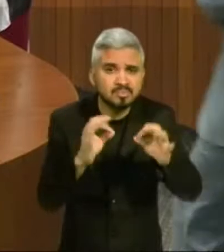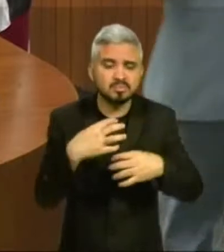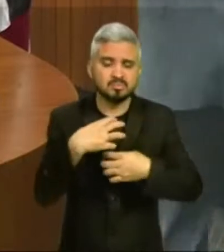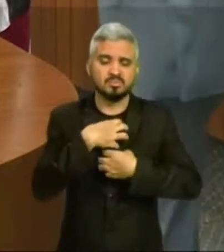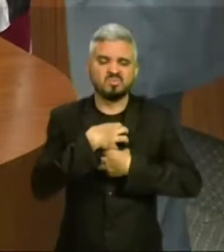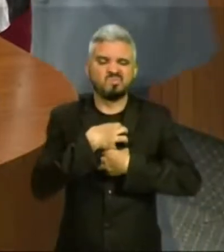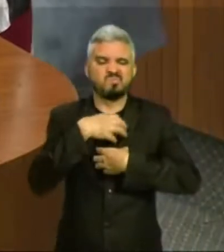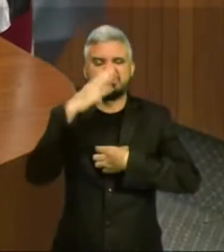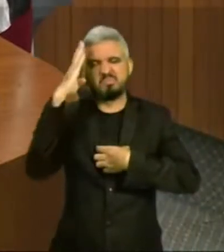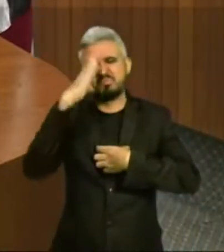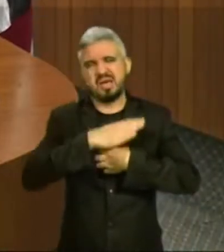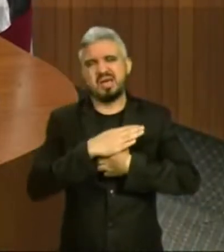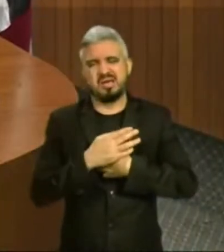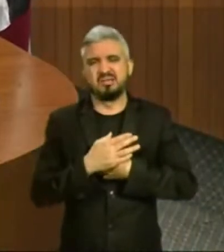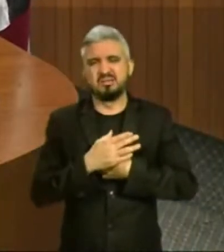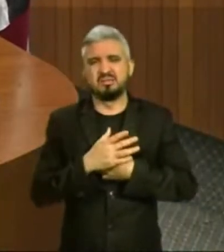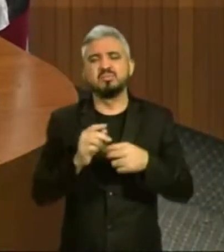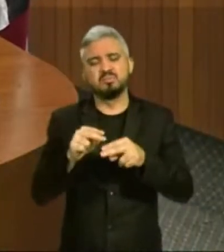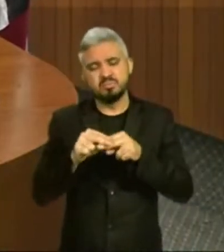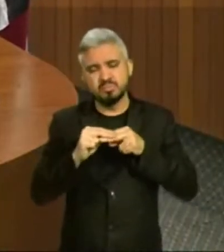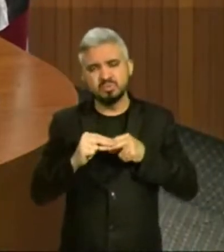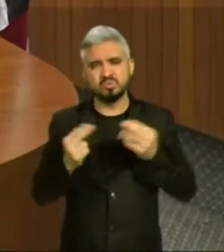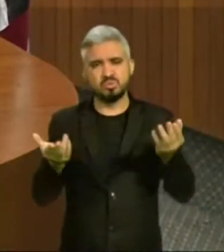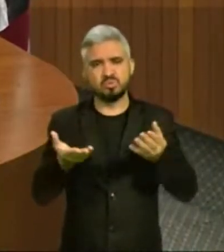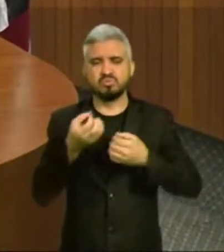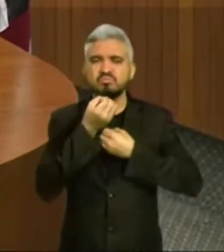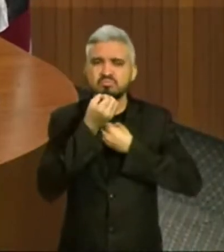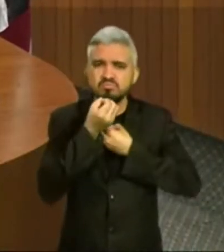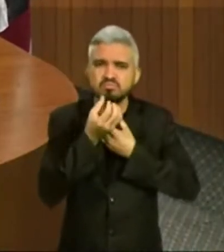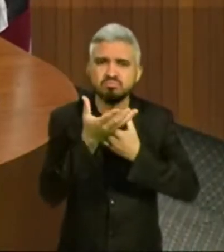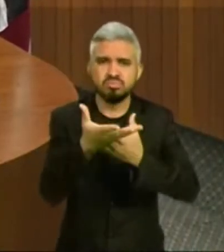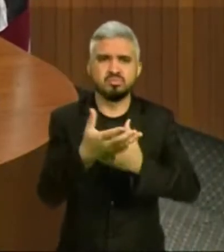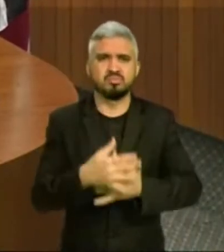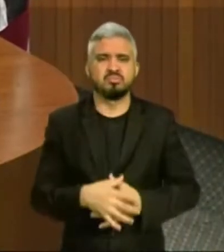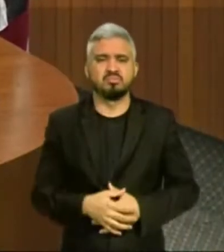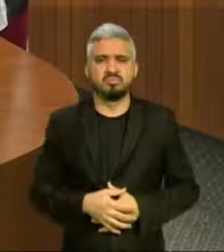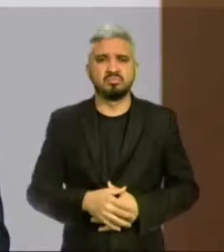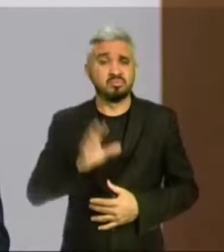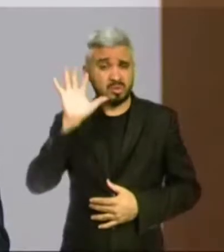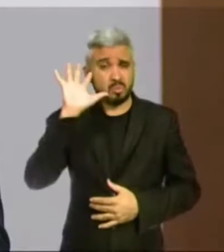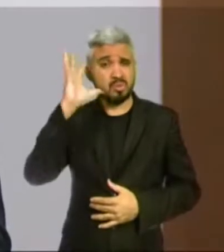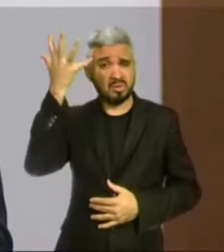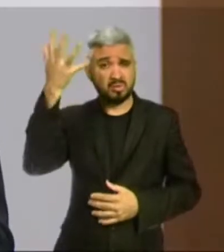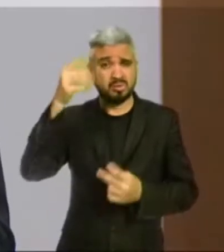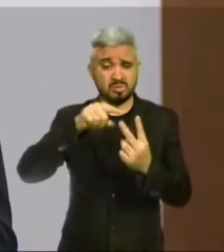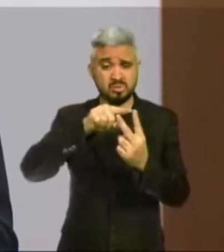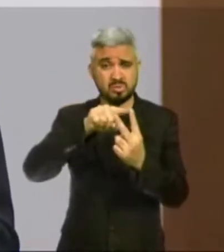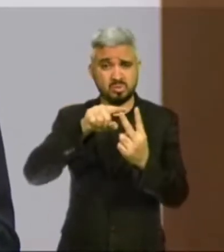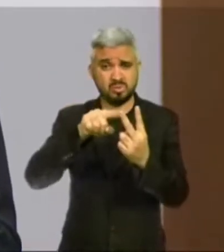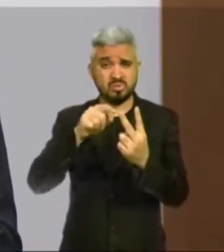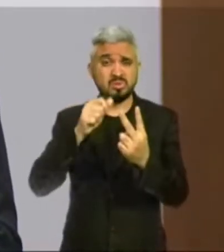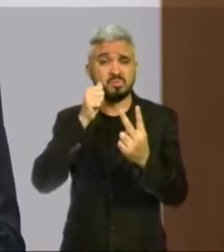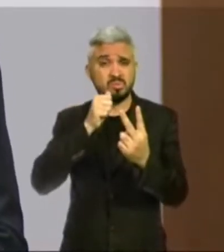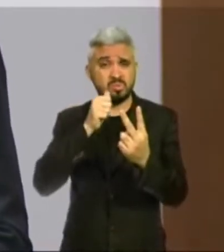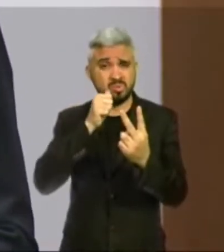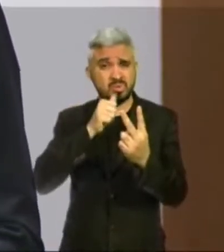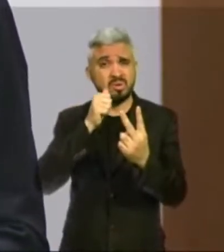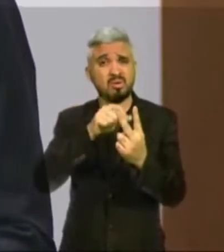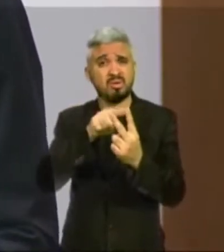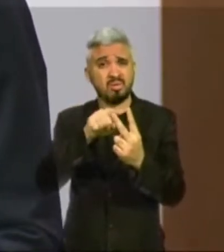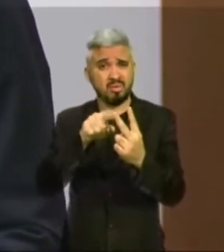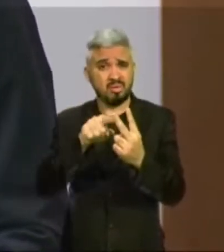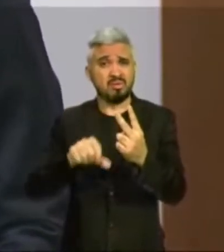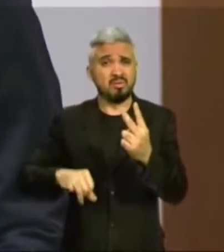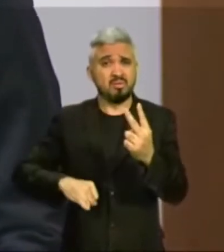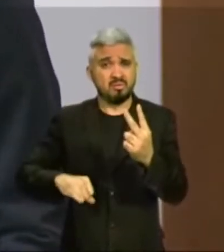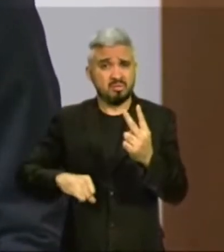mulheres que representam muito bem todas as mulheres do estado do Maranhão. Em duas cidades, presidente Arnaldo,